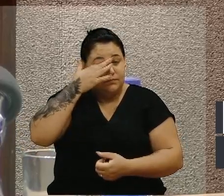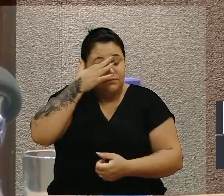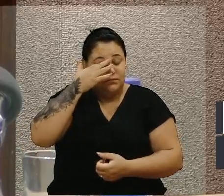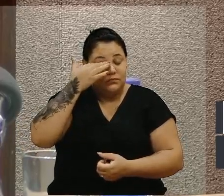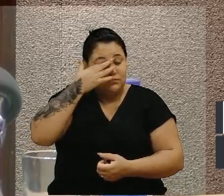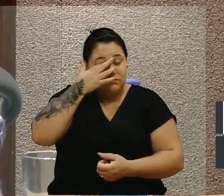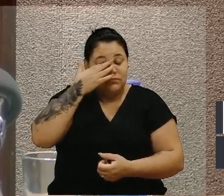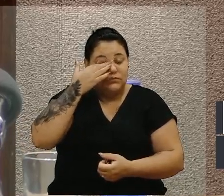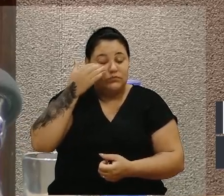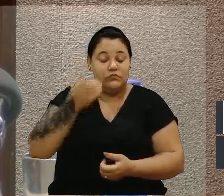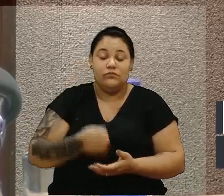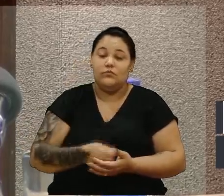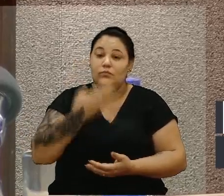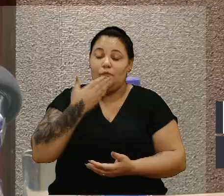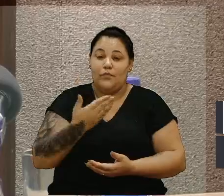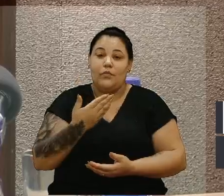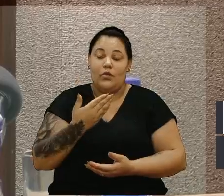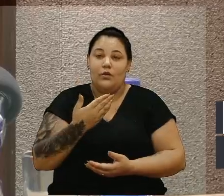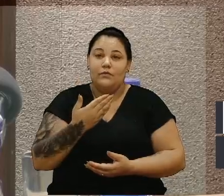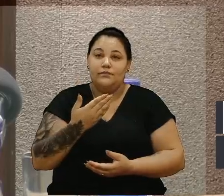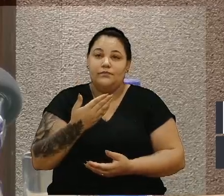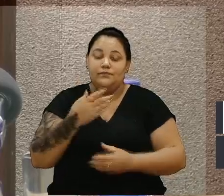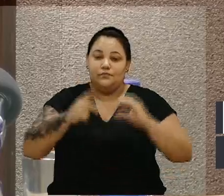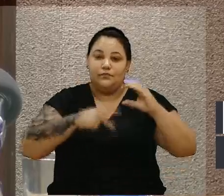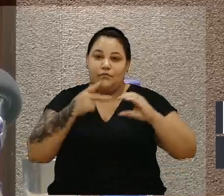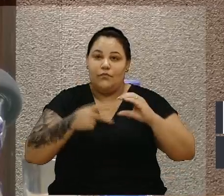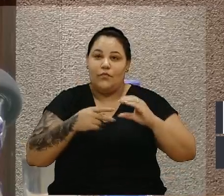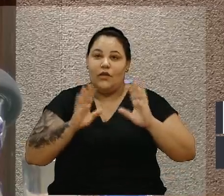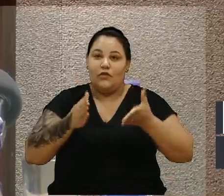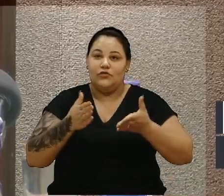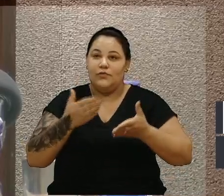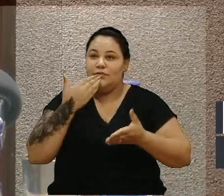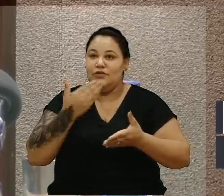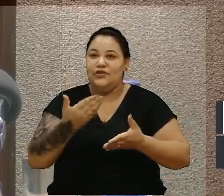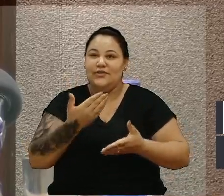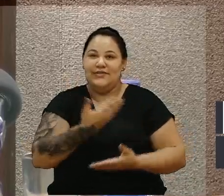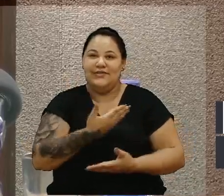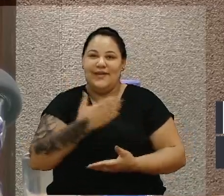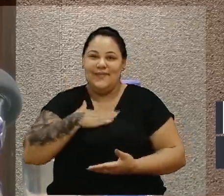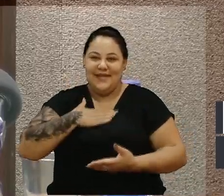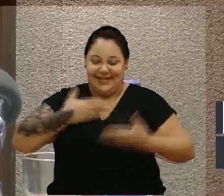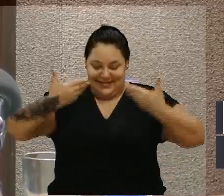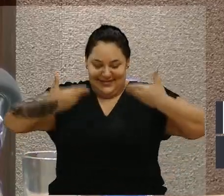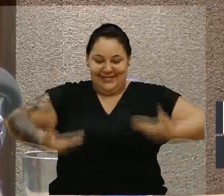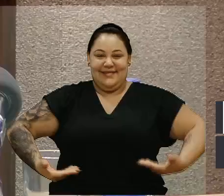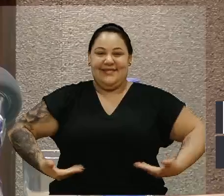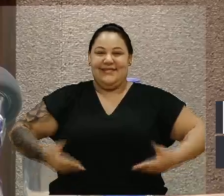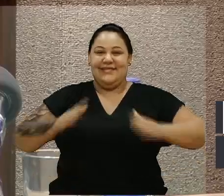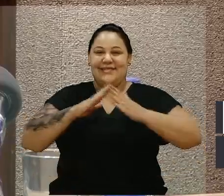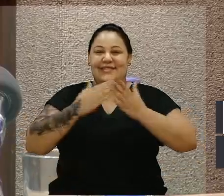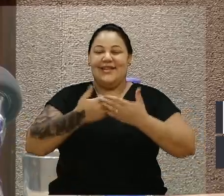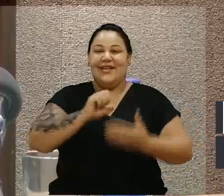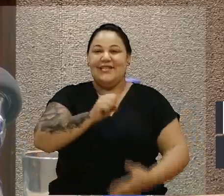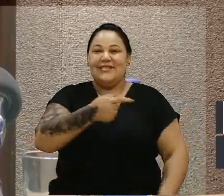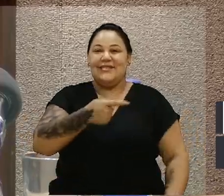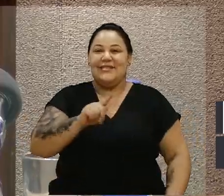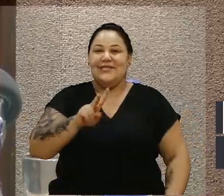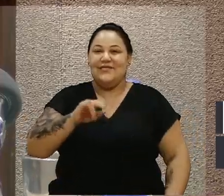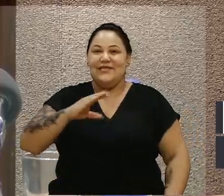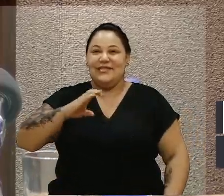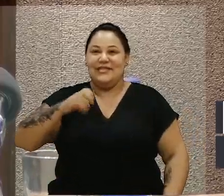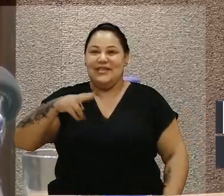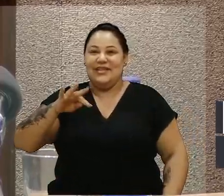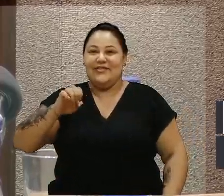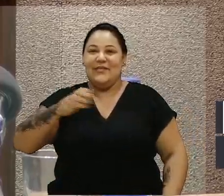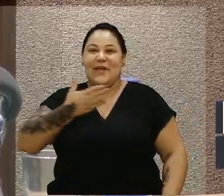Câmara de dar esse apoio. Já encomendei a minha camiseta aqui do São Vicente, e que vai, a minha amiga Neguinha,